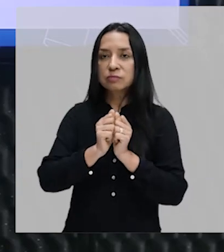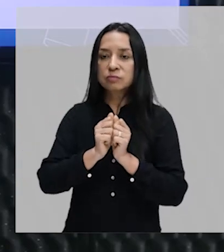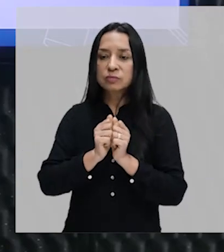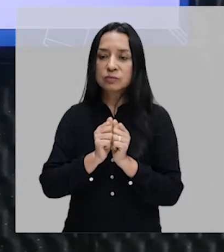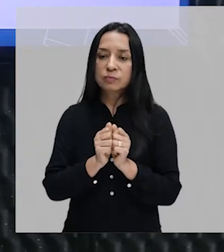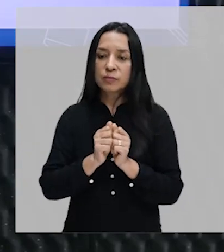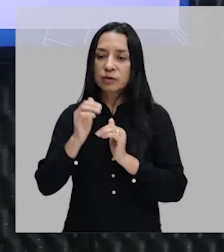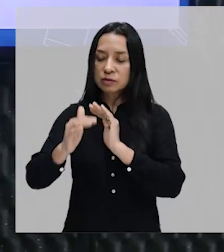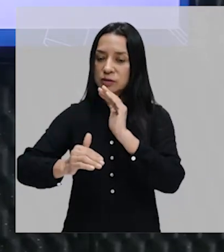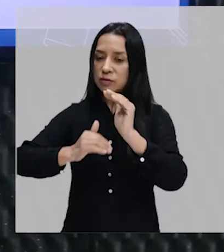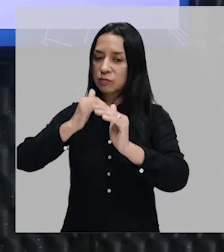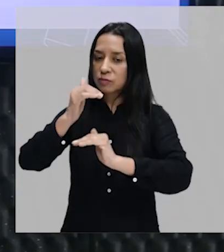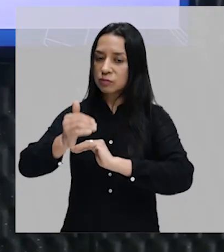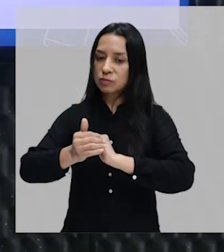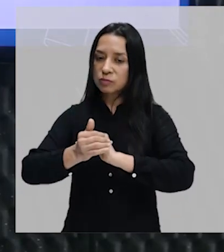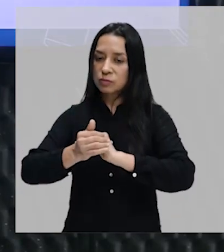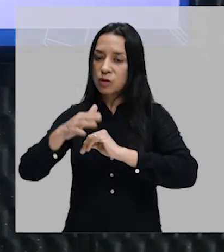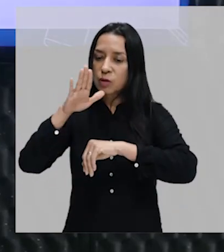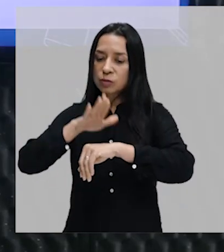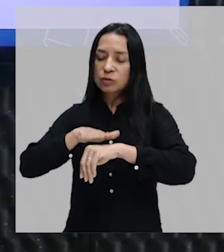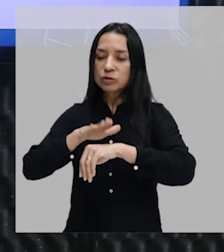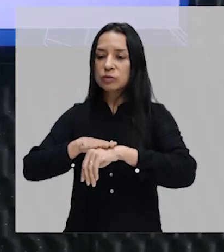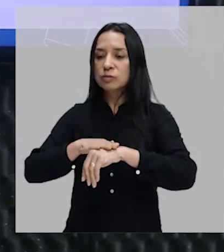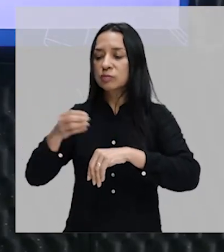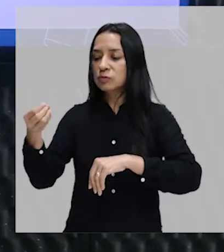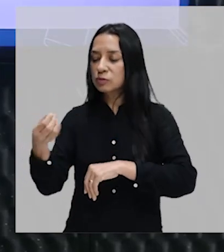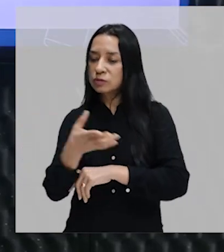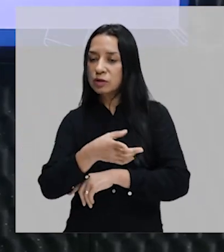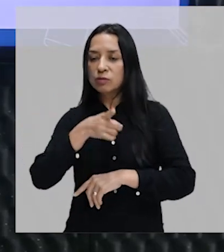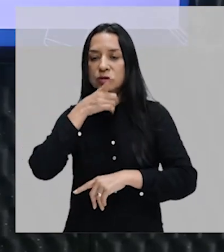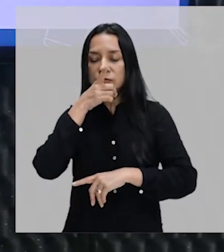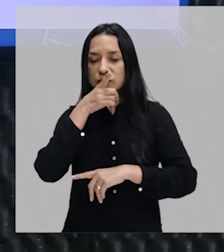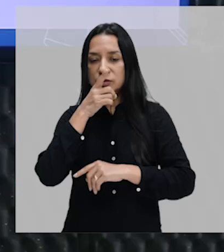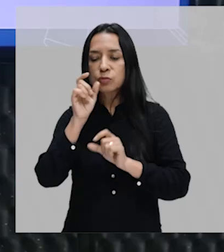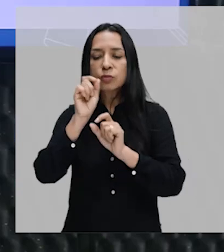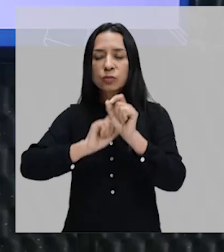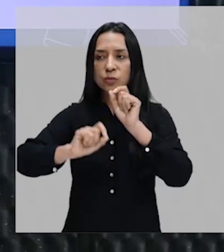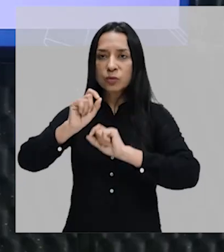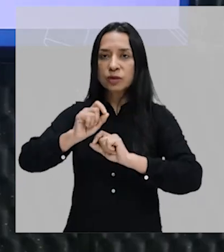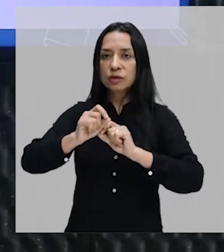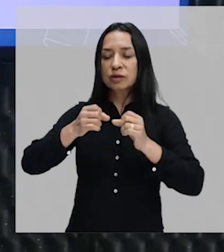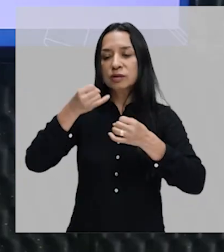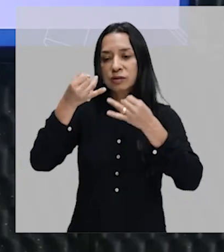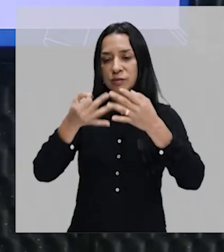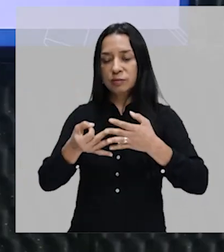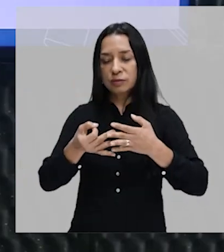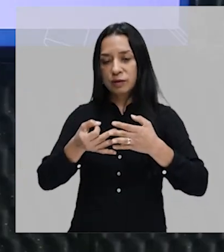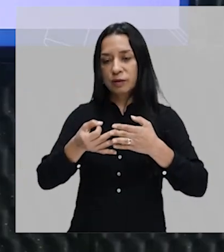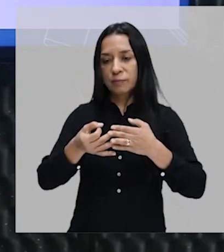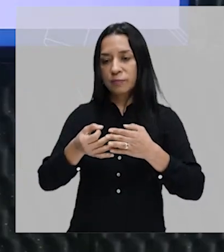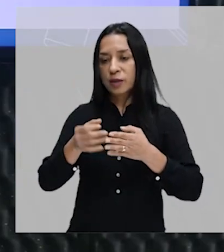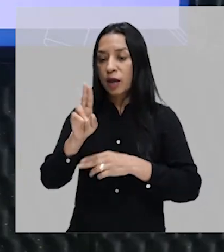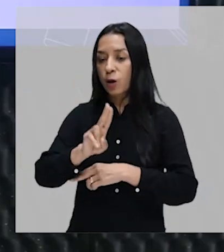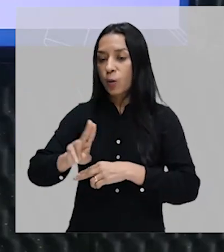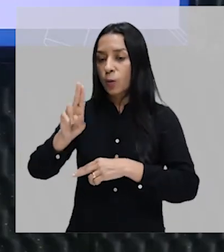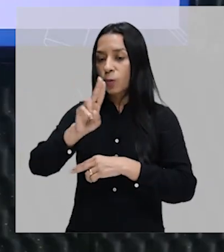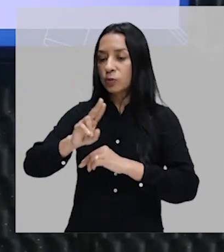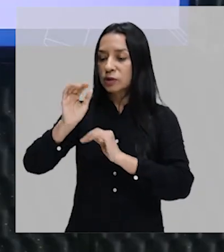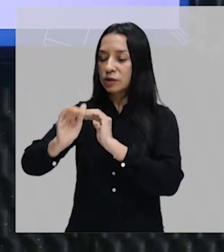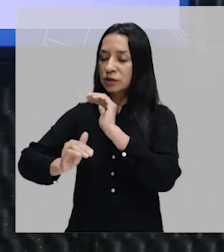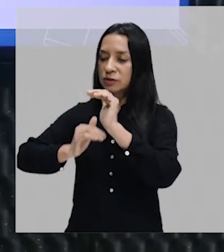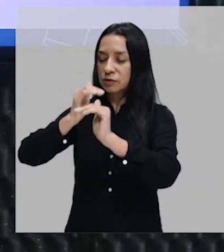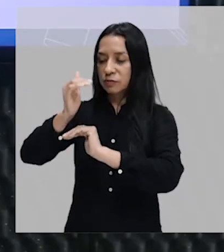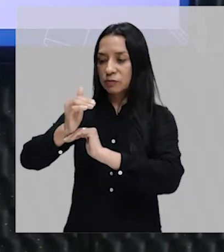tá? O que o neodarwinismo diz? Ele diz que a população é a unidade evolutiva. Quem evolui não